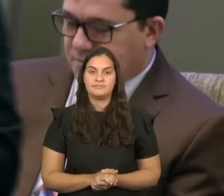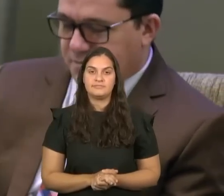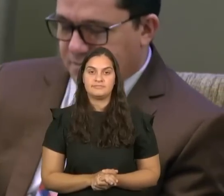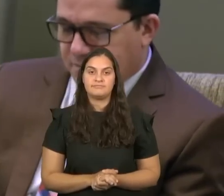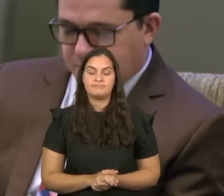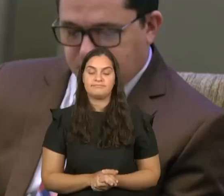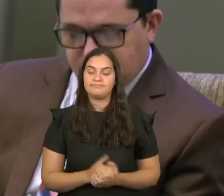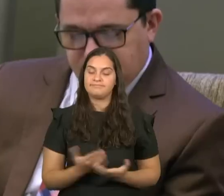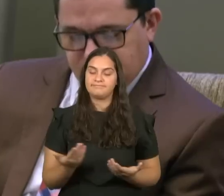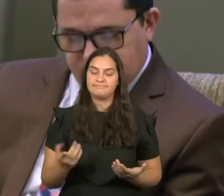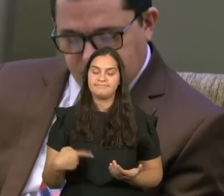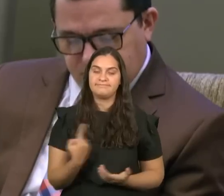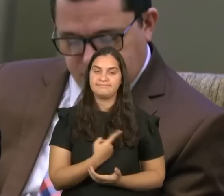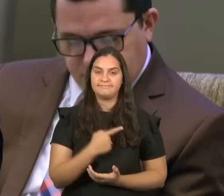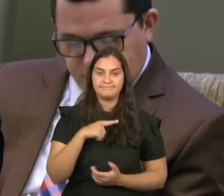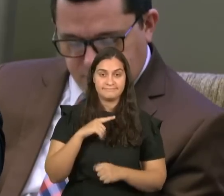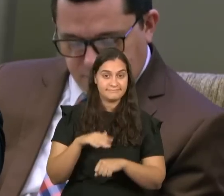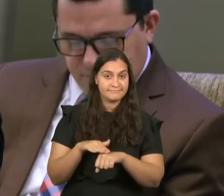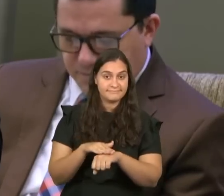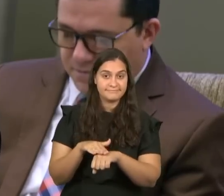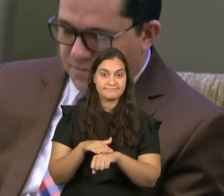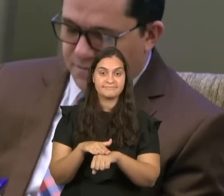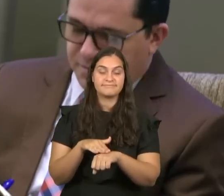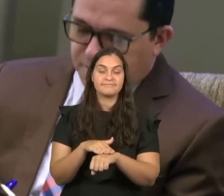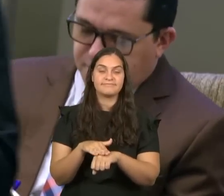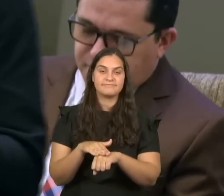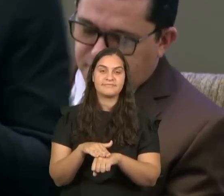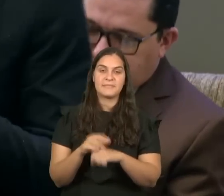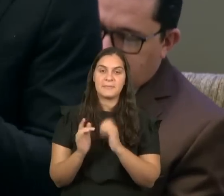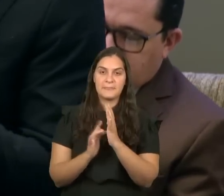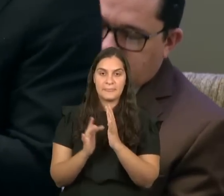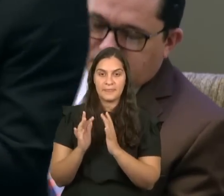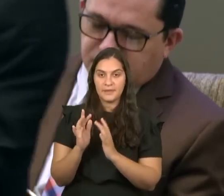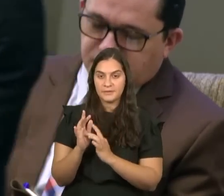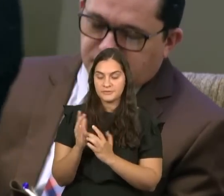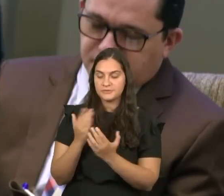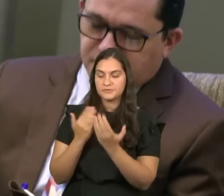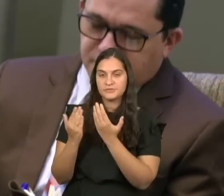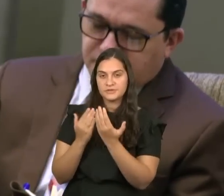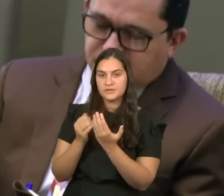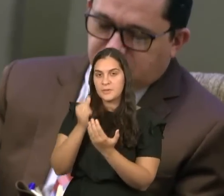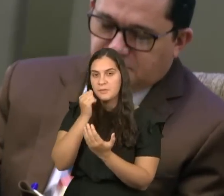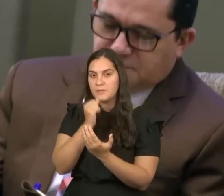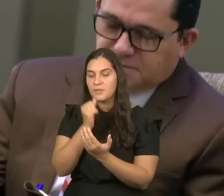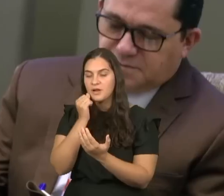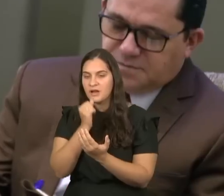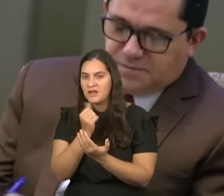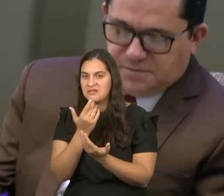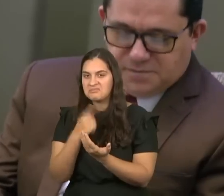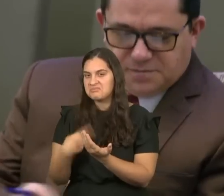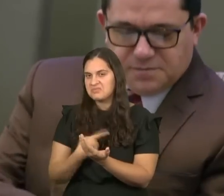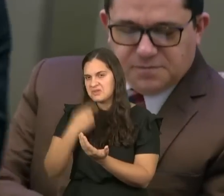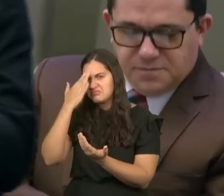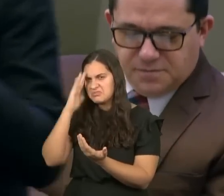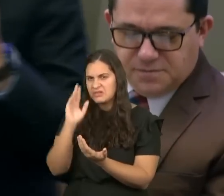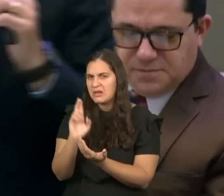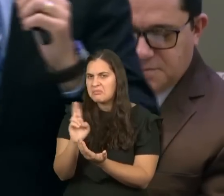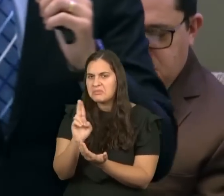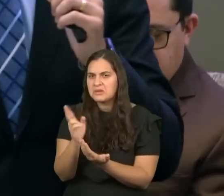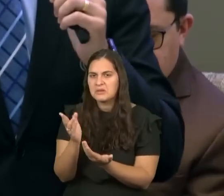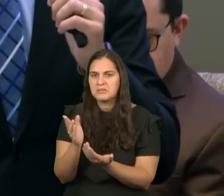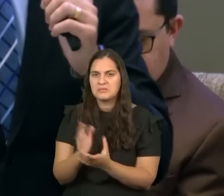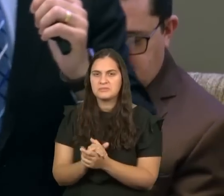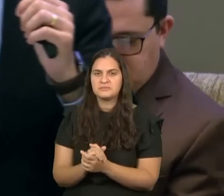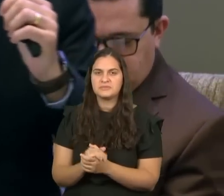nós temos aqui o diálogo de Jesus com uma mulher anônima e este